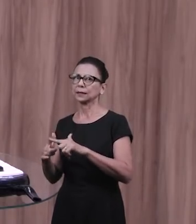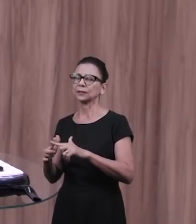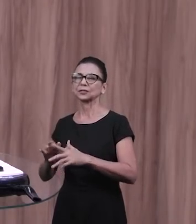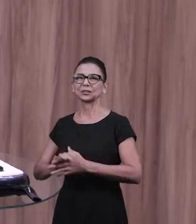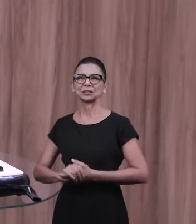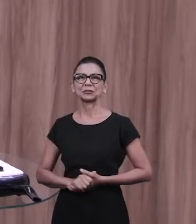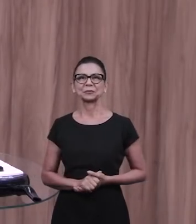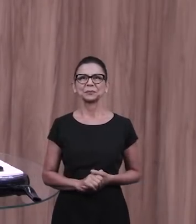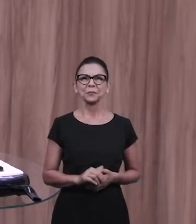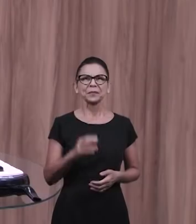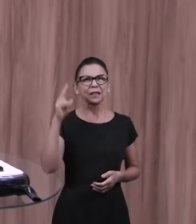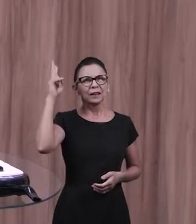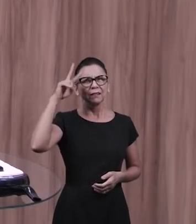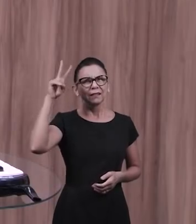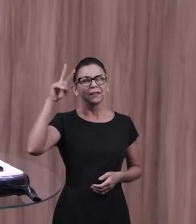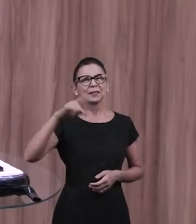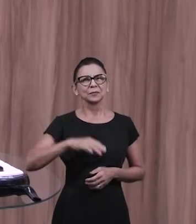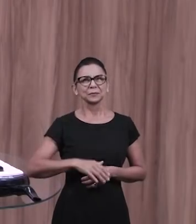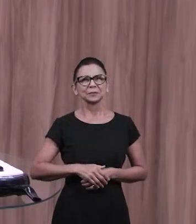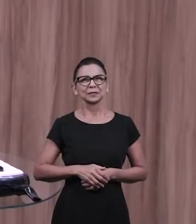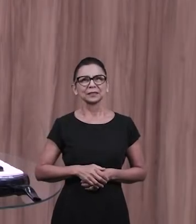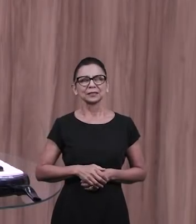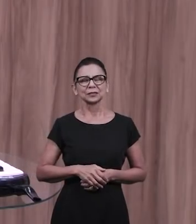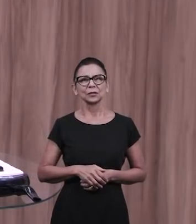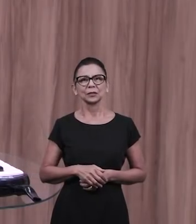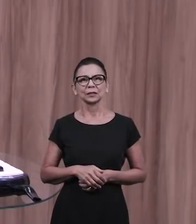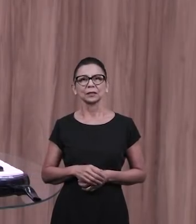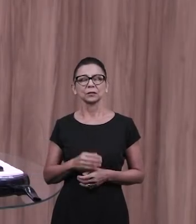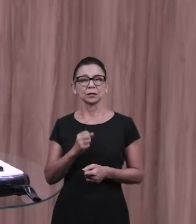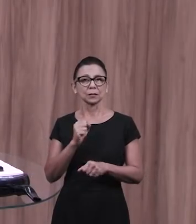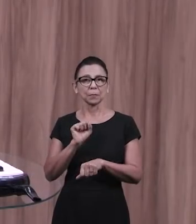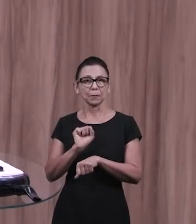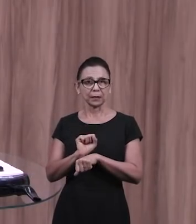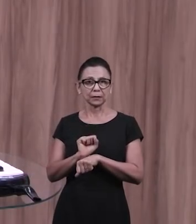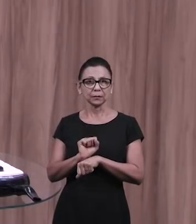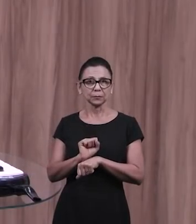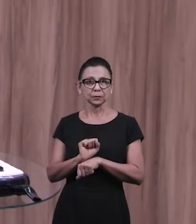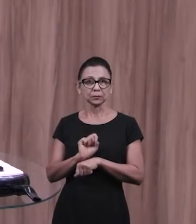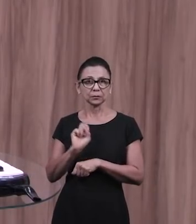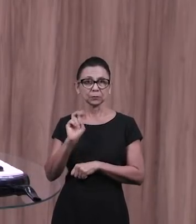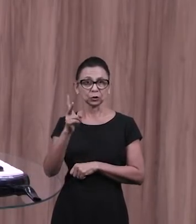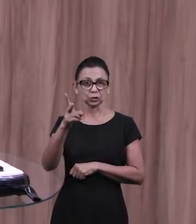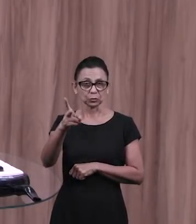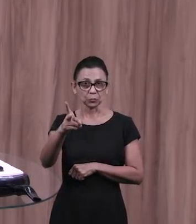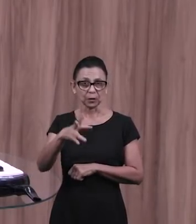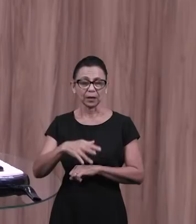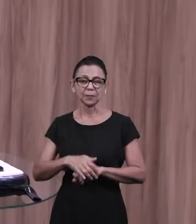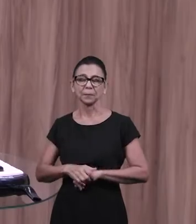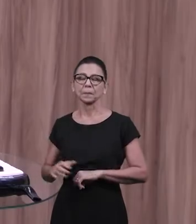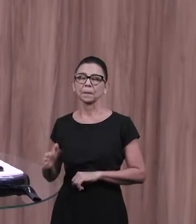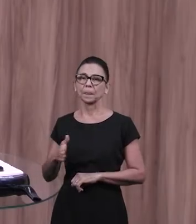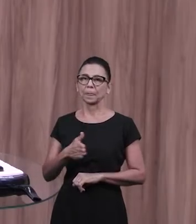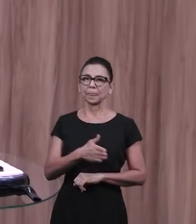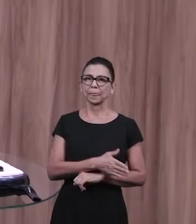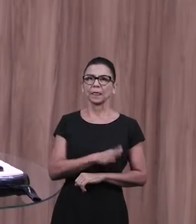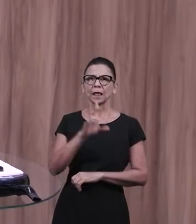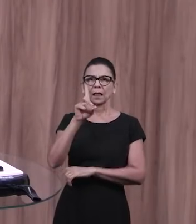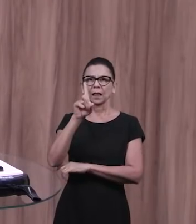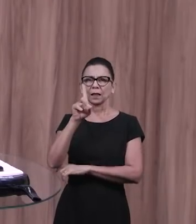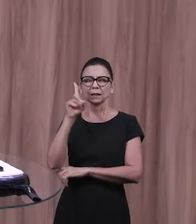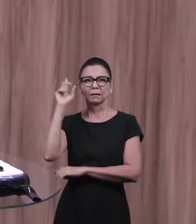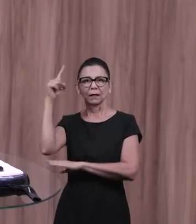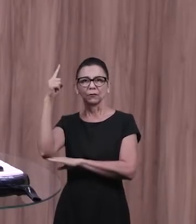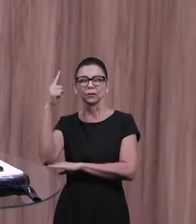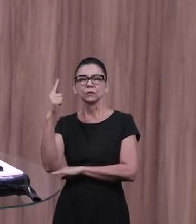quando Samuel pediu para chamar Davi. Vamos continuar? Davi foi ao encontro de